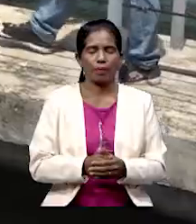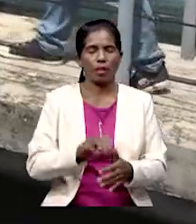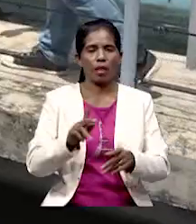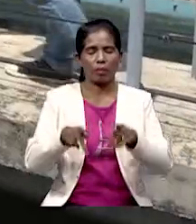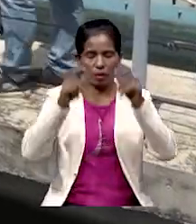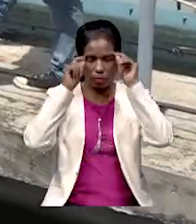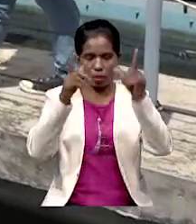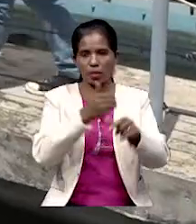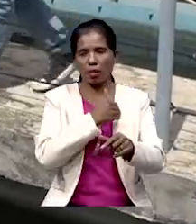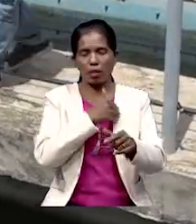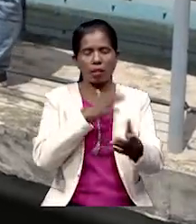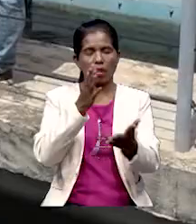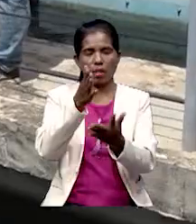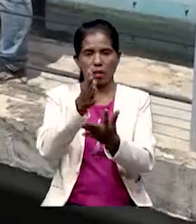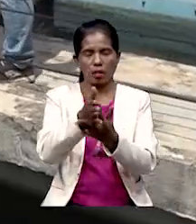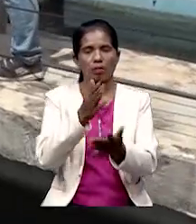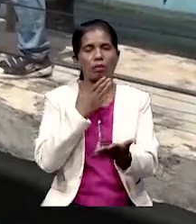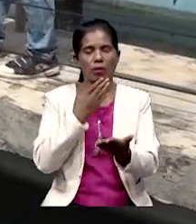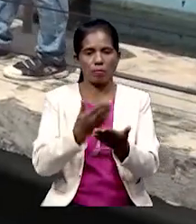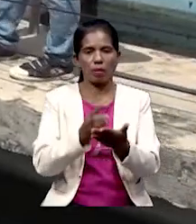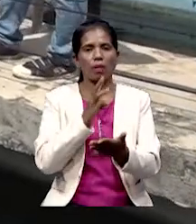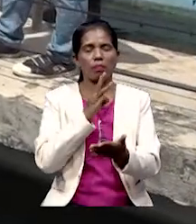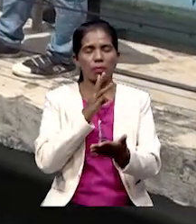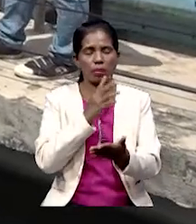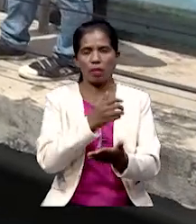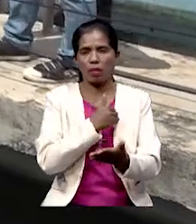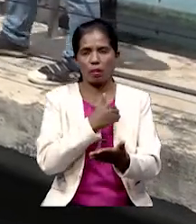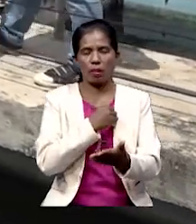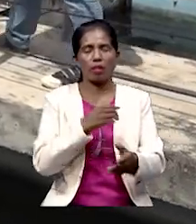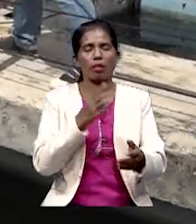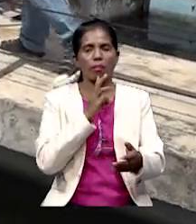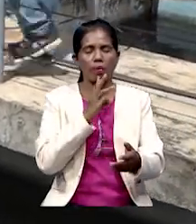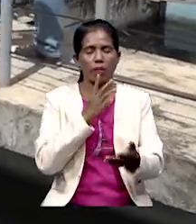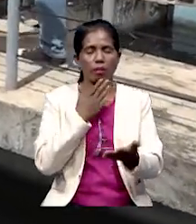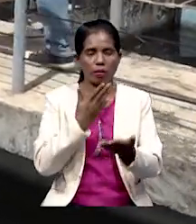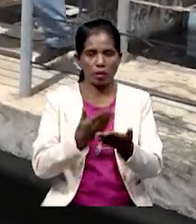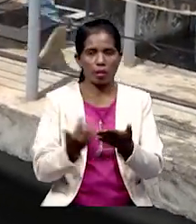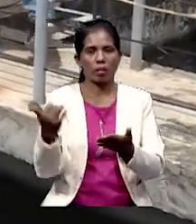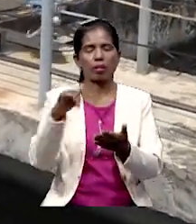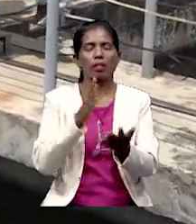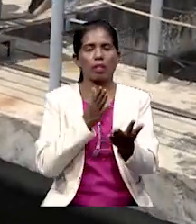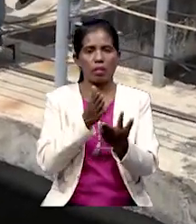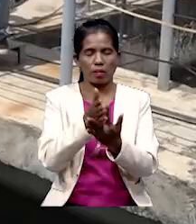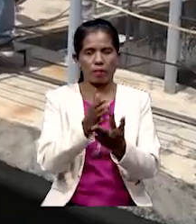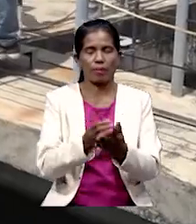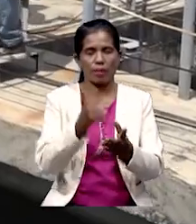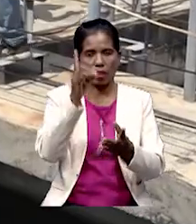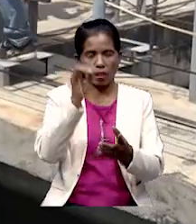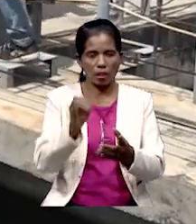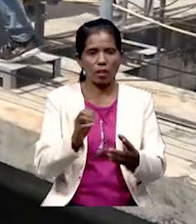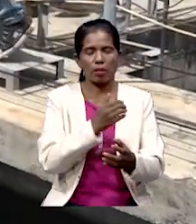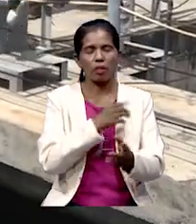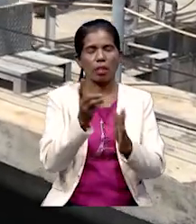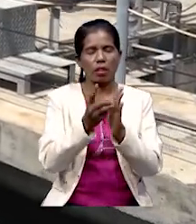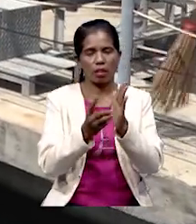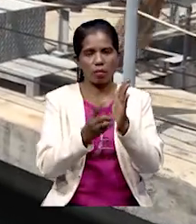Timoran sedauk iha asesu adekuadu, babe sedauk tan kualidade B nebe sira asesa. Iha dilirasik defisil atau asesa dadus